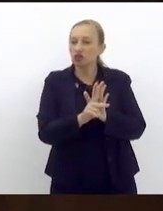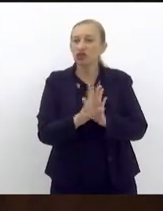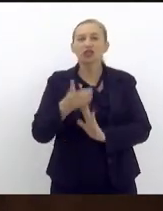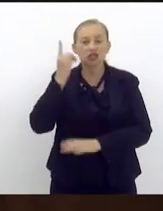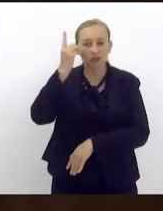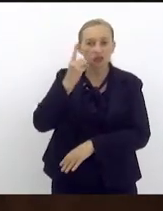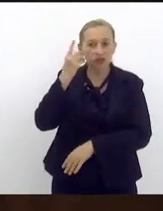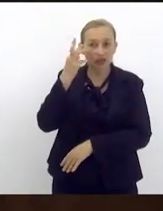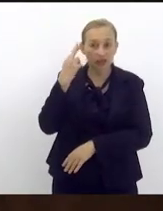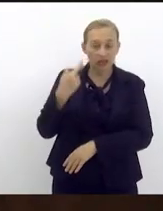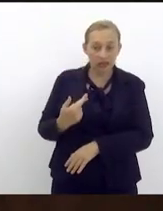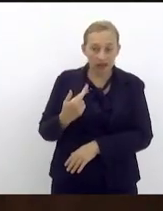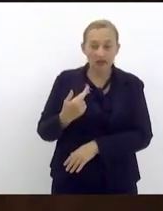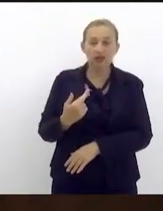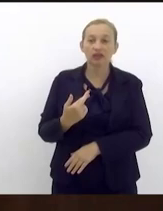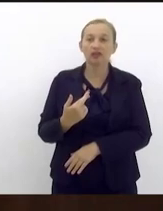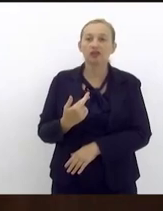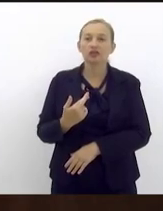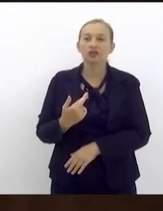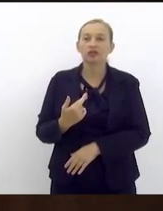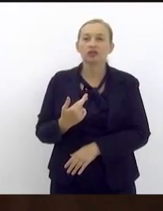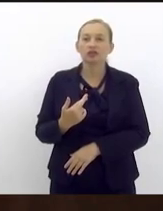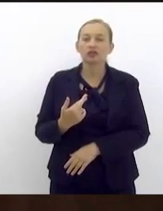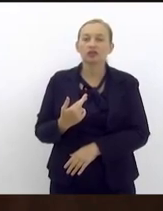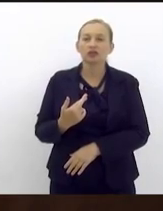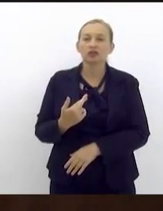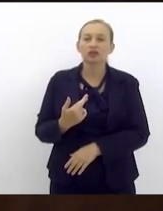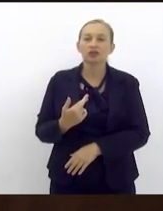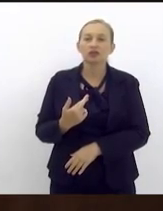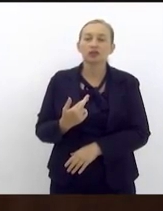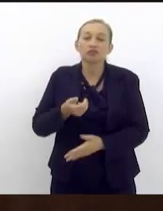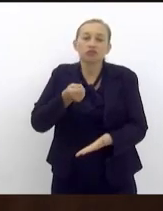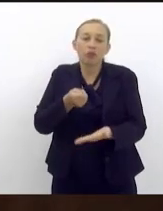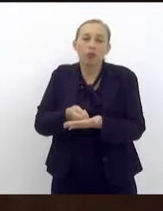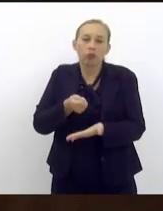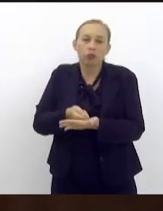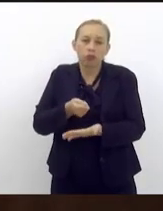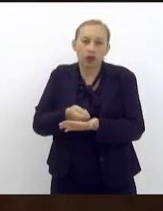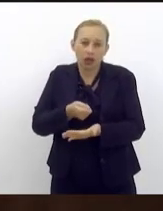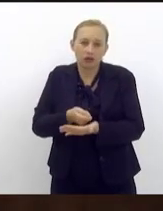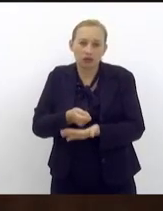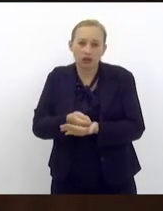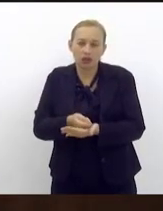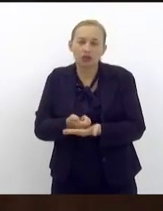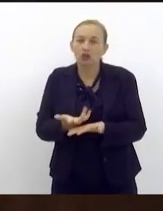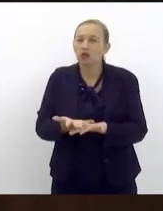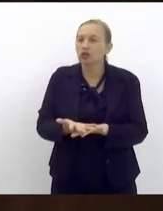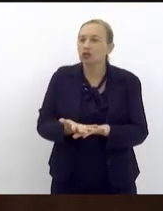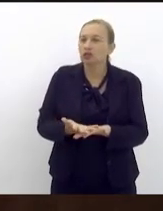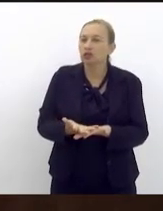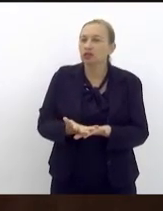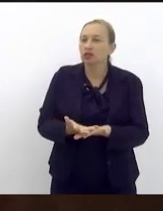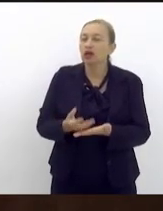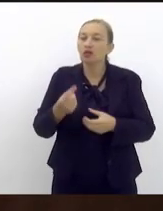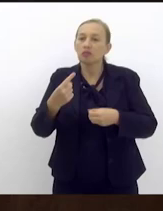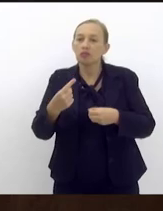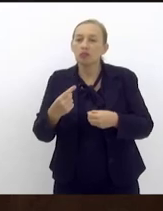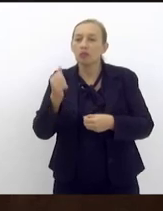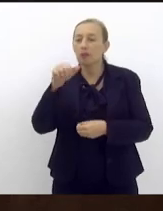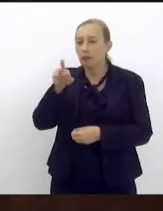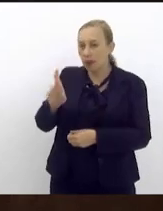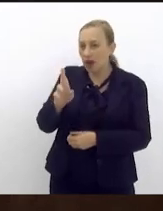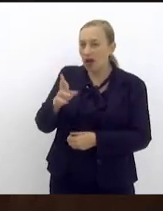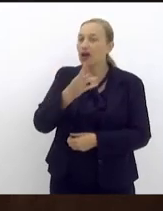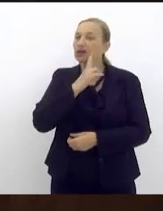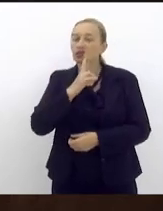deputada Renata Souza é porque a gente estabelece a obrigatoriedade de que vários restaurantes